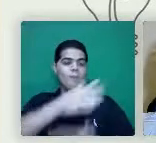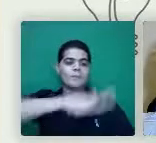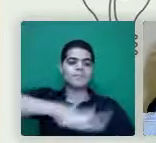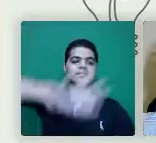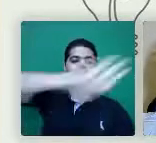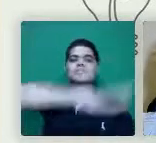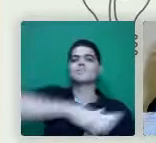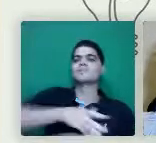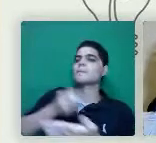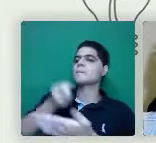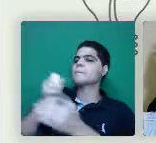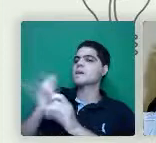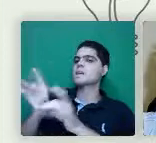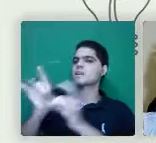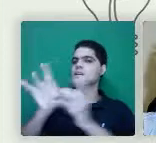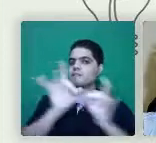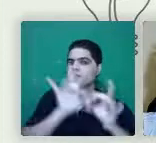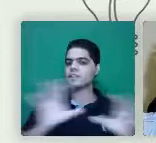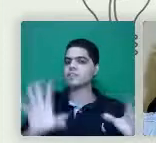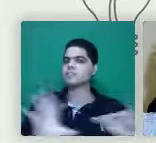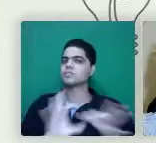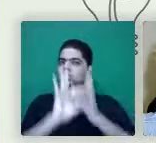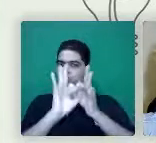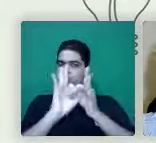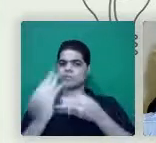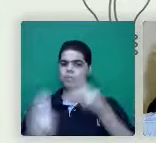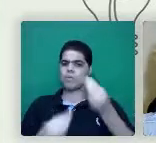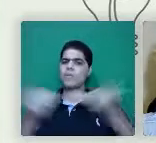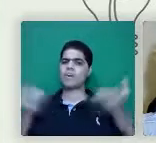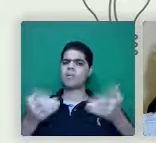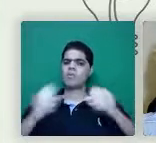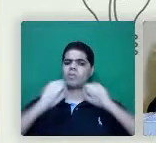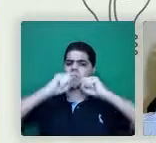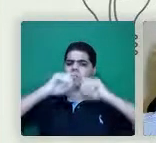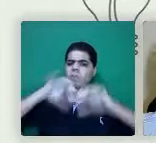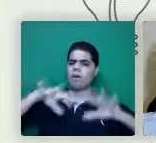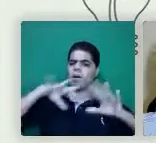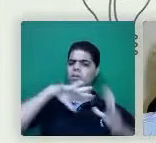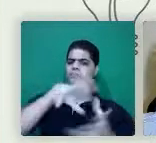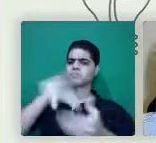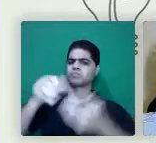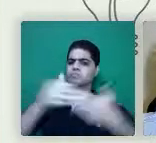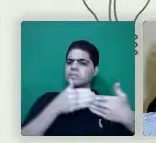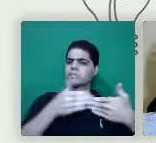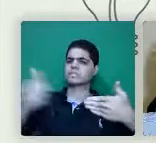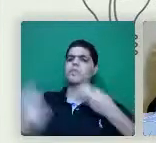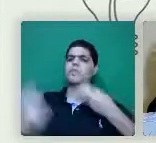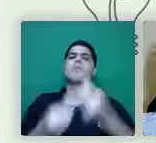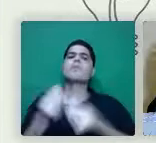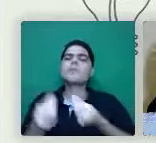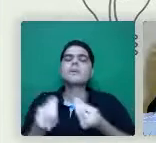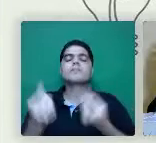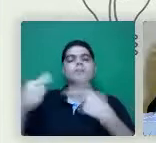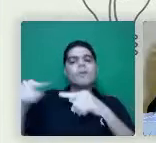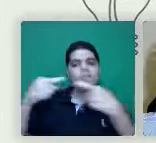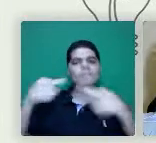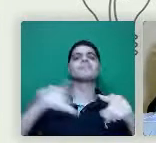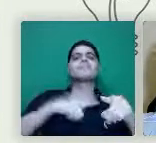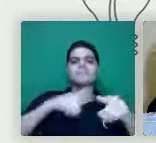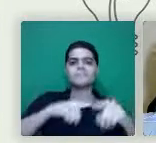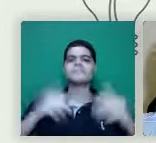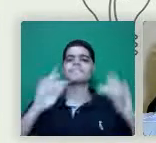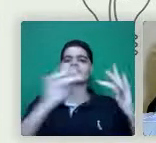como ampliar receitas, né, nesse momento de pandemia. Então, é isso que a gente vai provocar no desafio Conexão Agro. E,